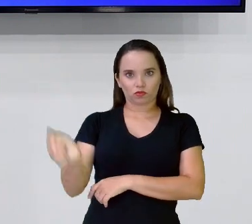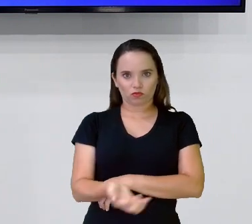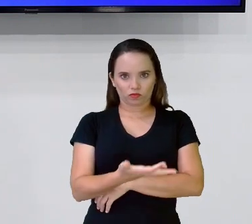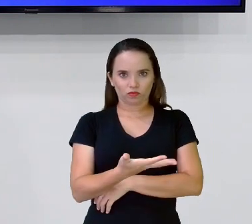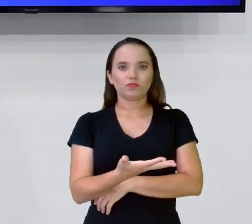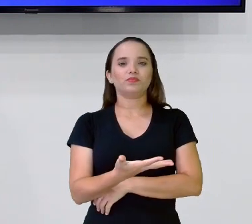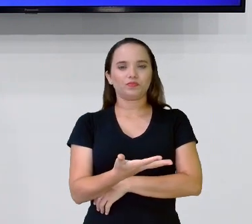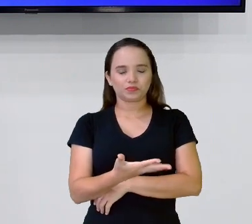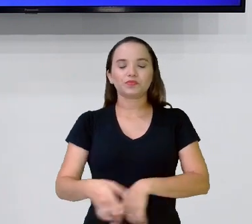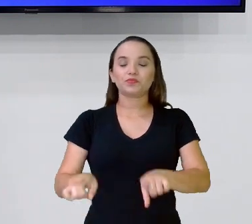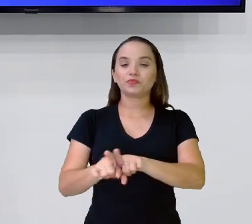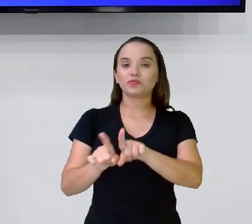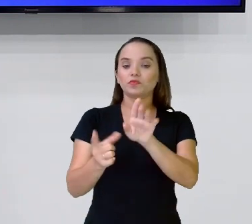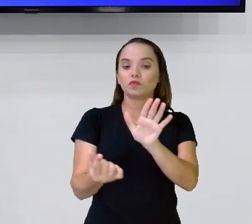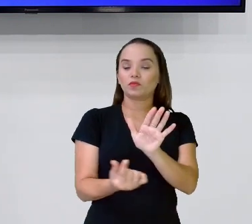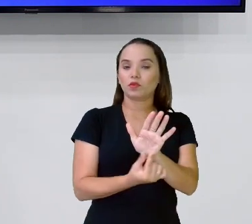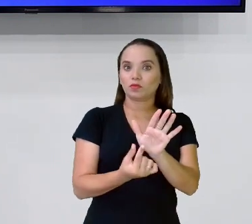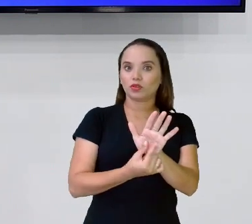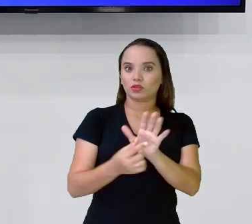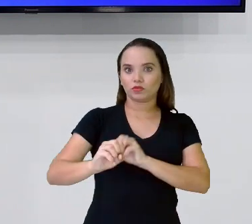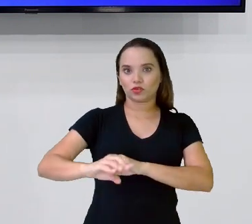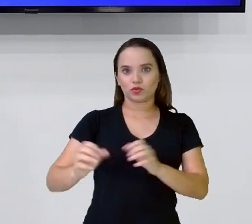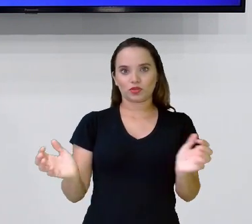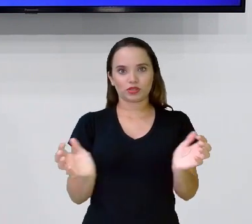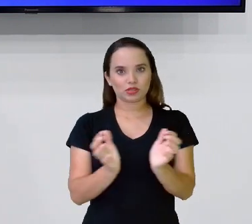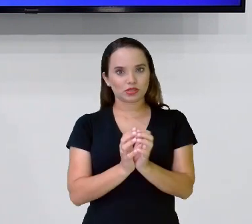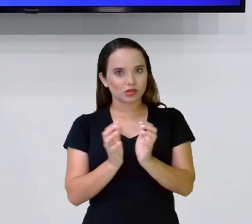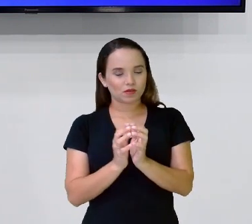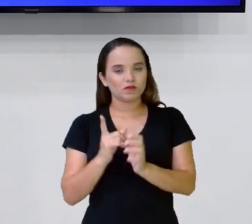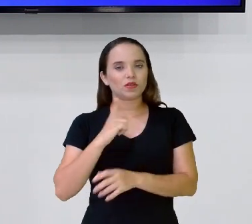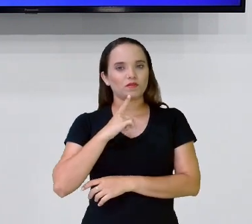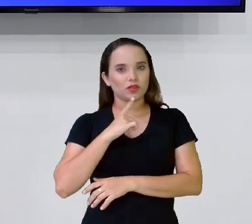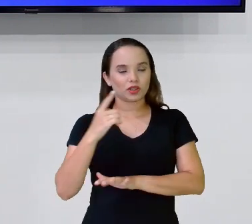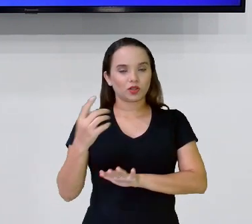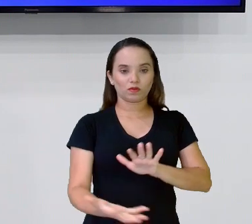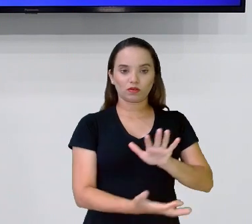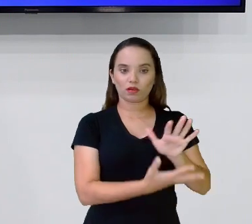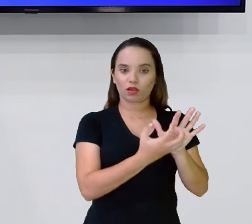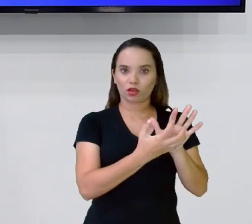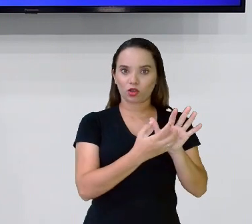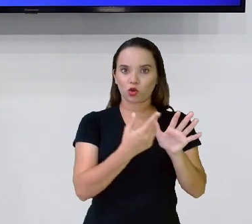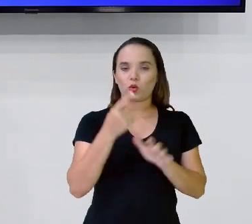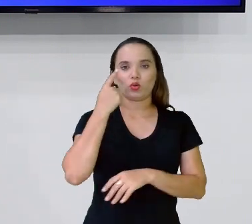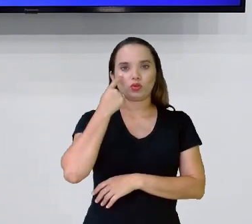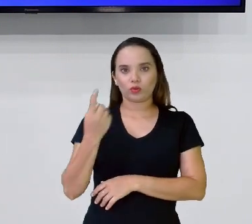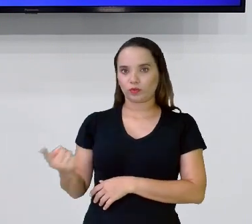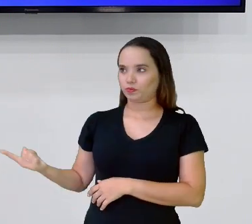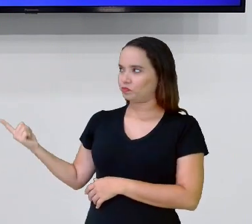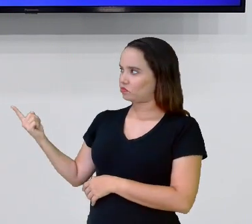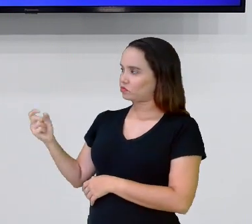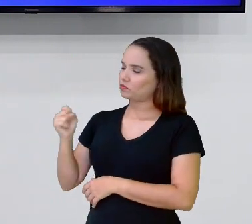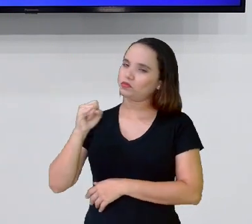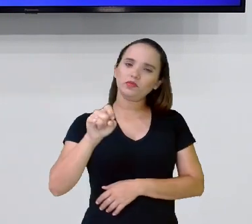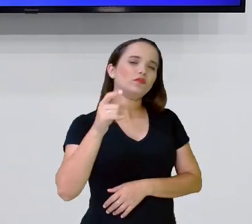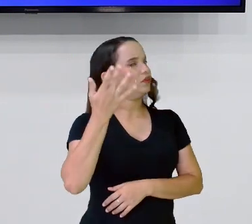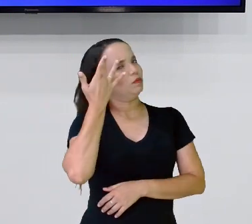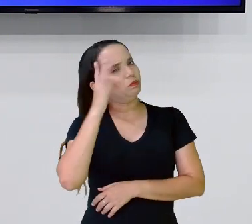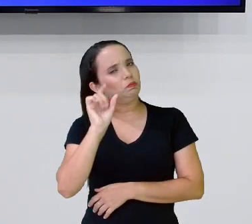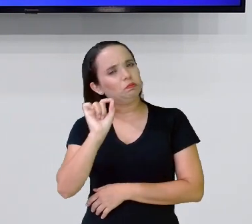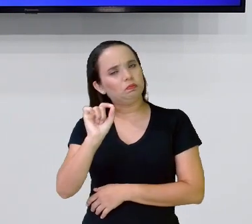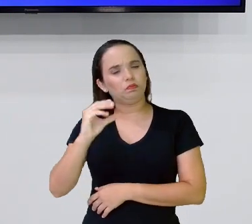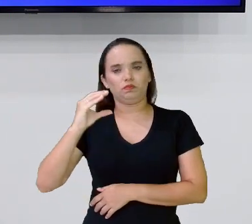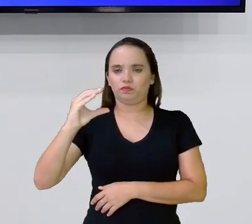Também pelo aplicativo do Educa Recife, que vai aparecer um QR Code aí na sua tela. Se você não sabe o que é QR Code,